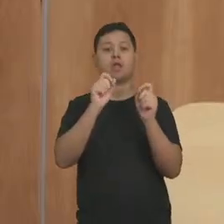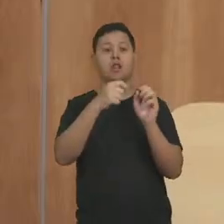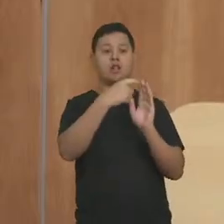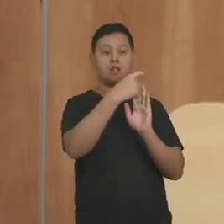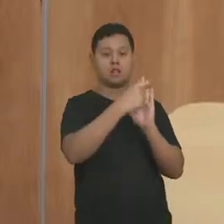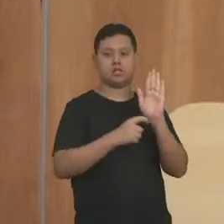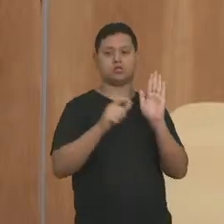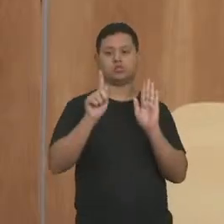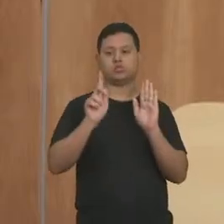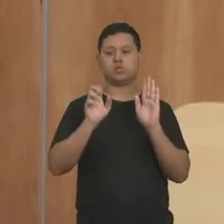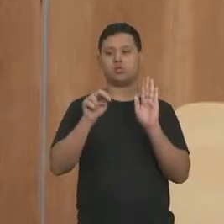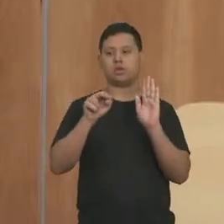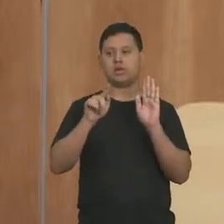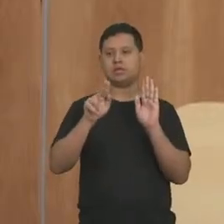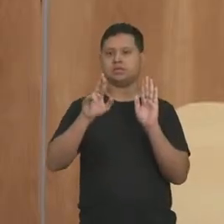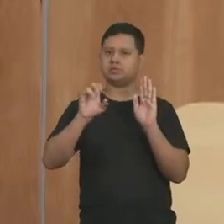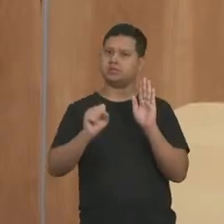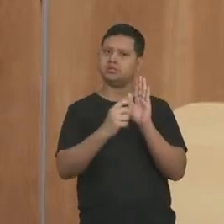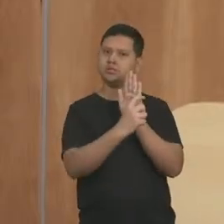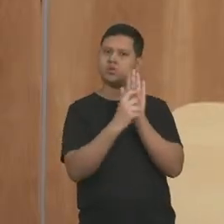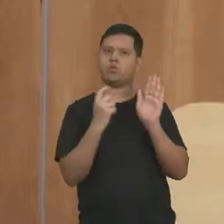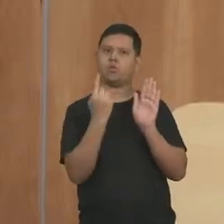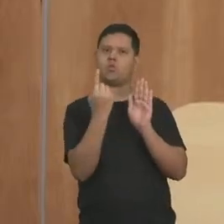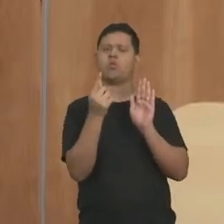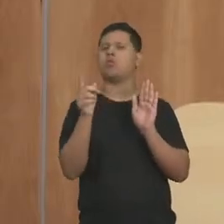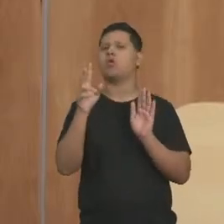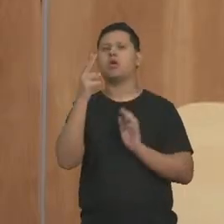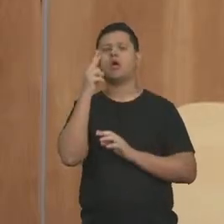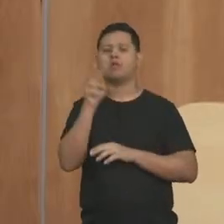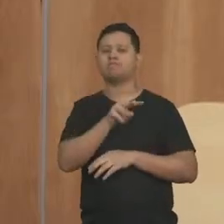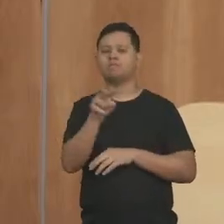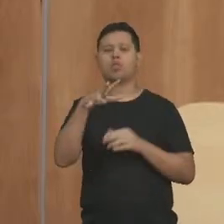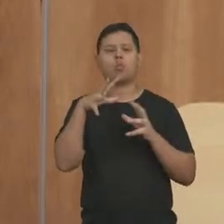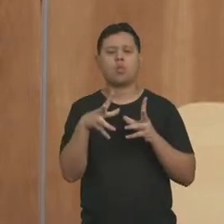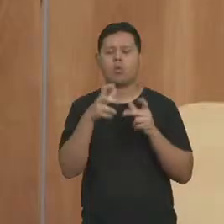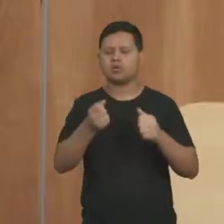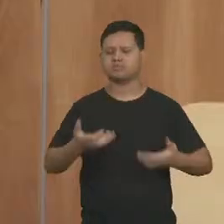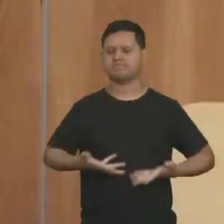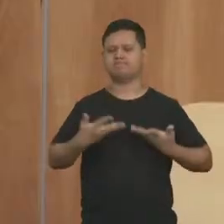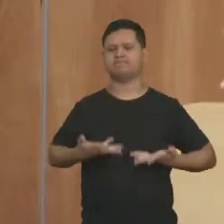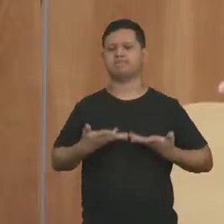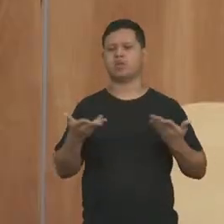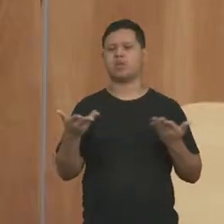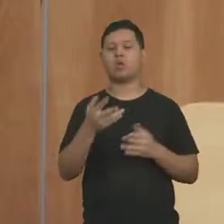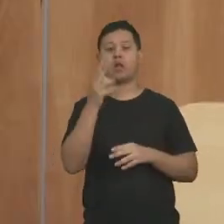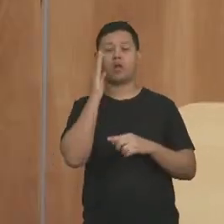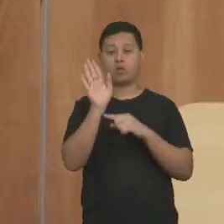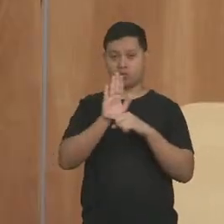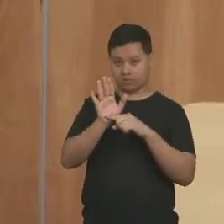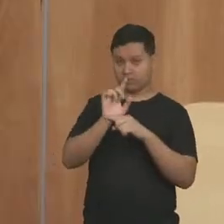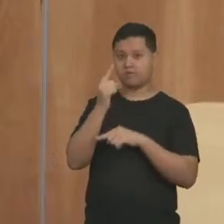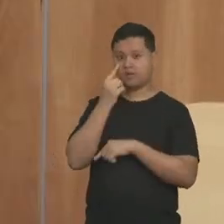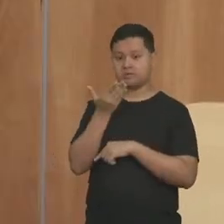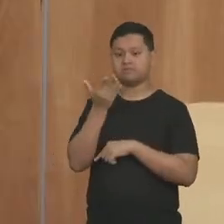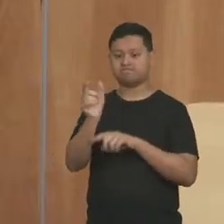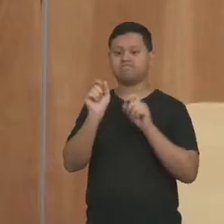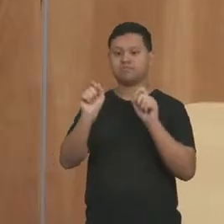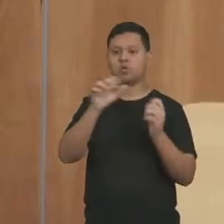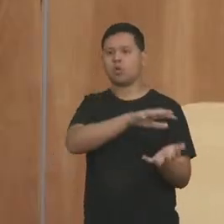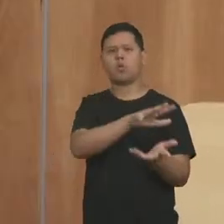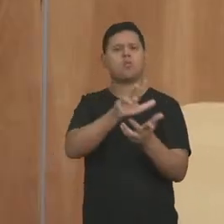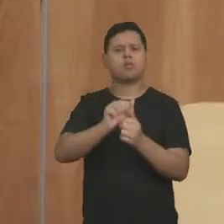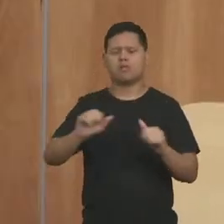do Gênesis 1, onde é toda a motivação. O vídeo já mostra para nós o que o planeta